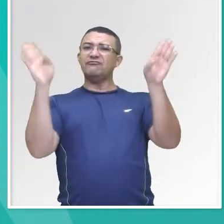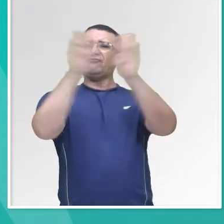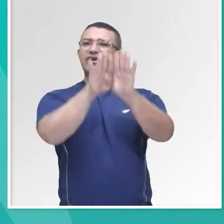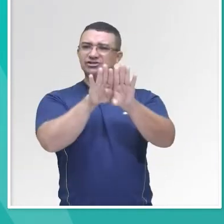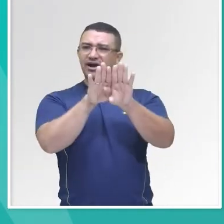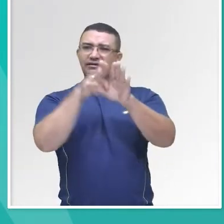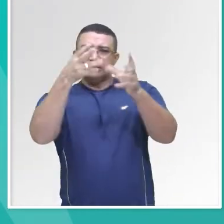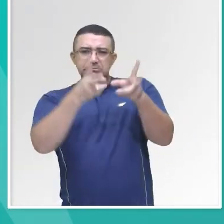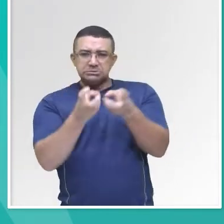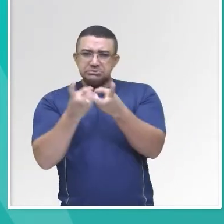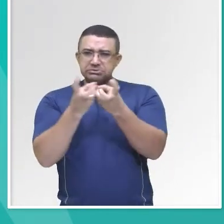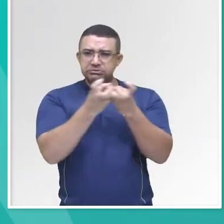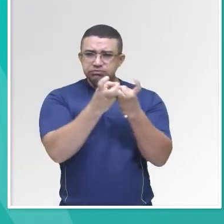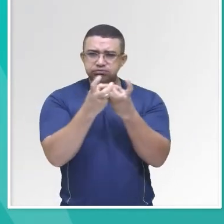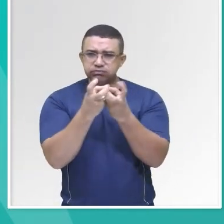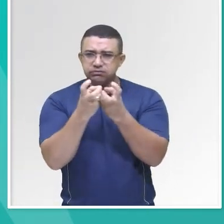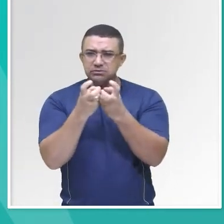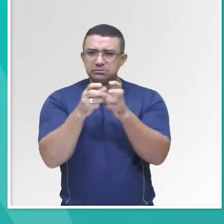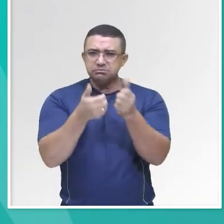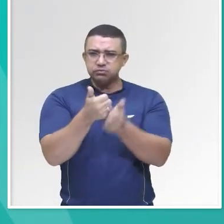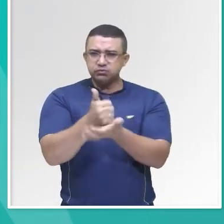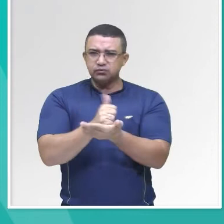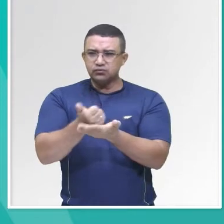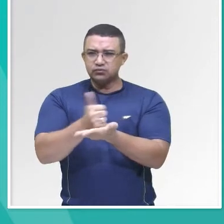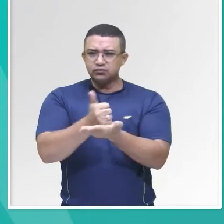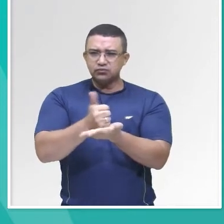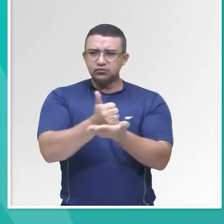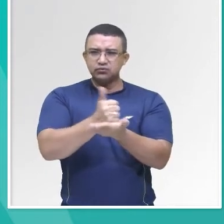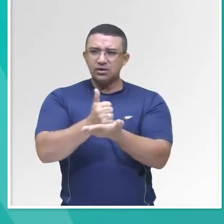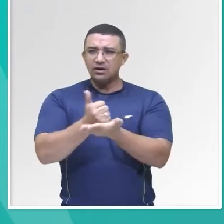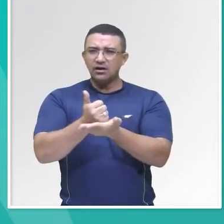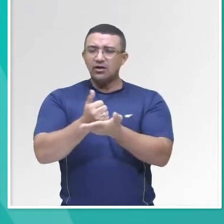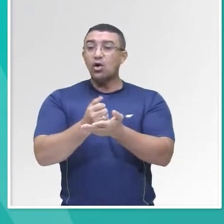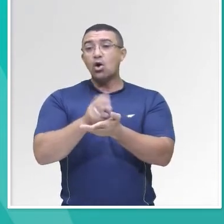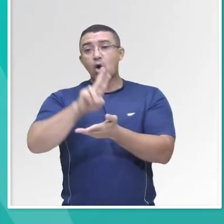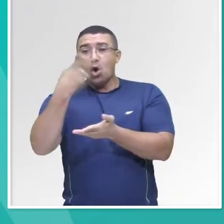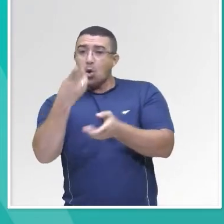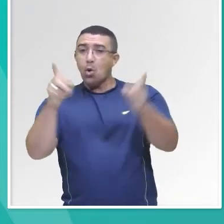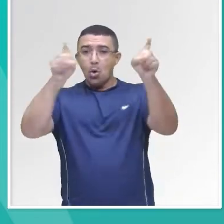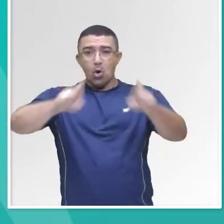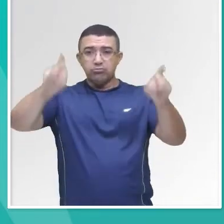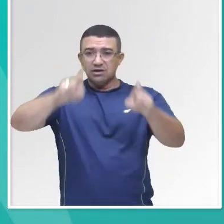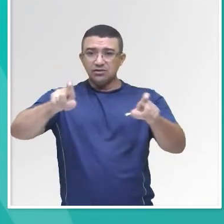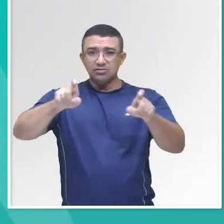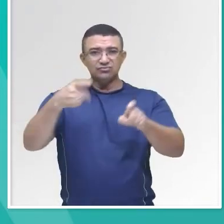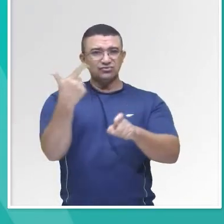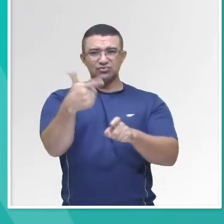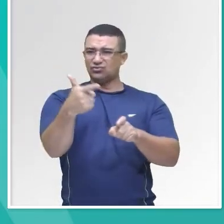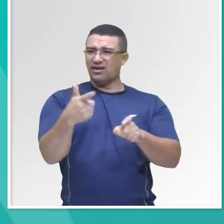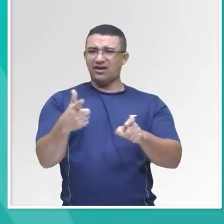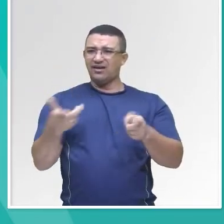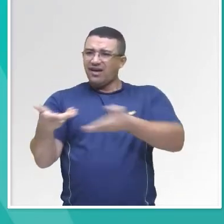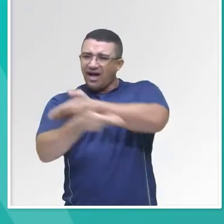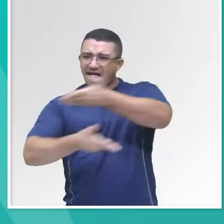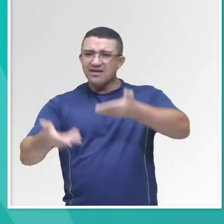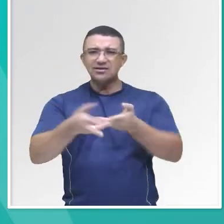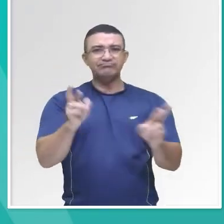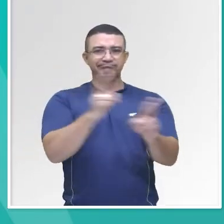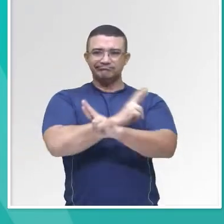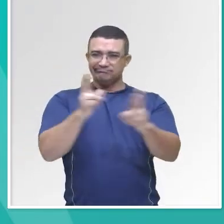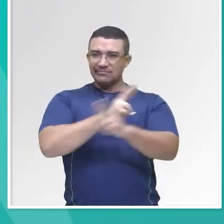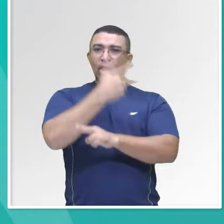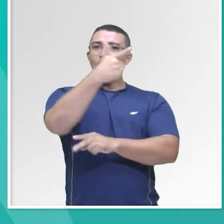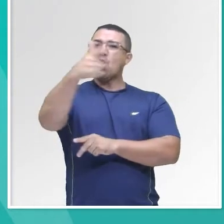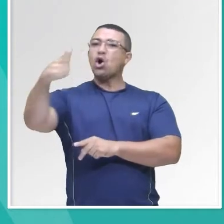jogando videogame ou no computador, e quase não há interação com outras crianças. Elas estão